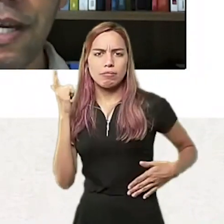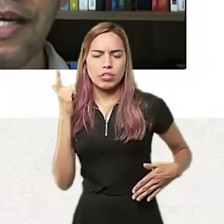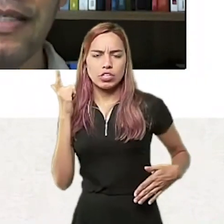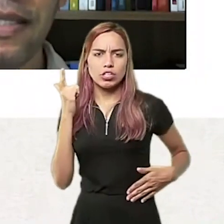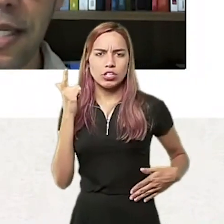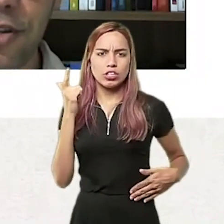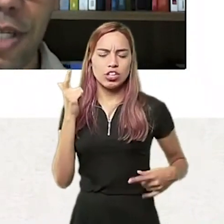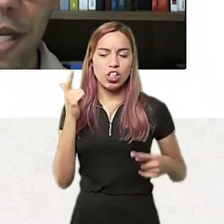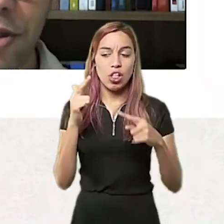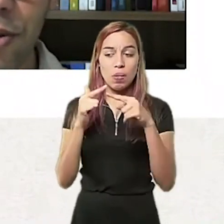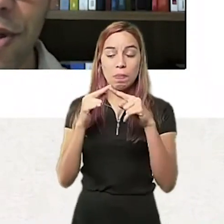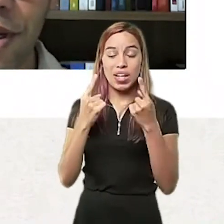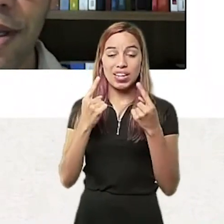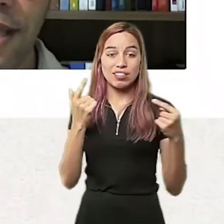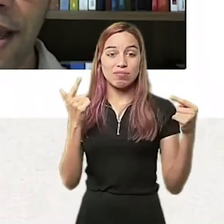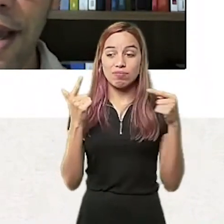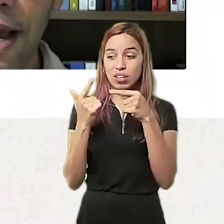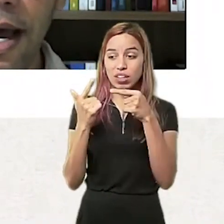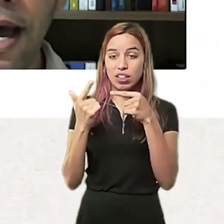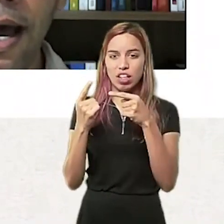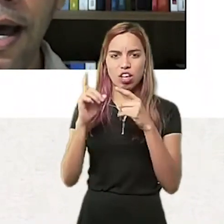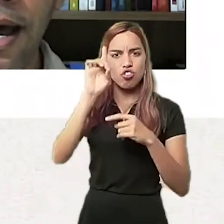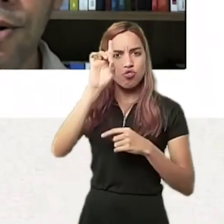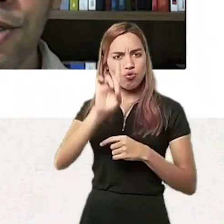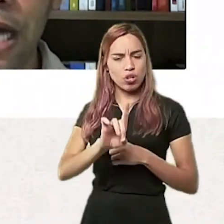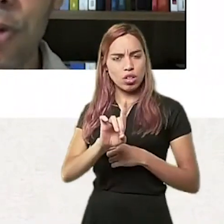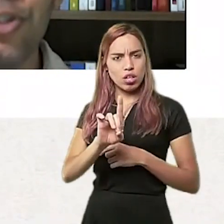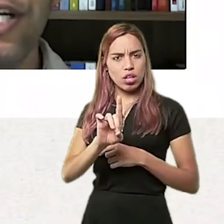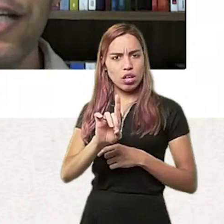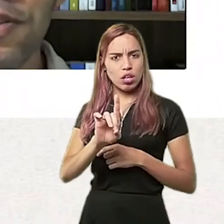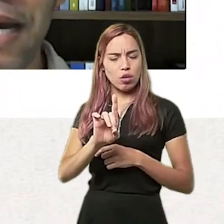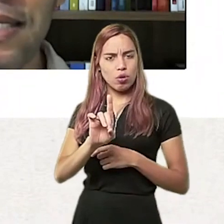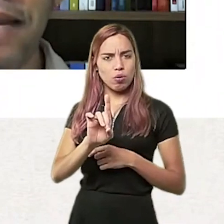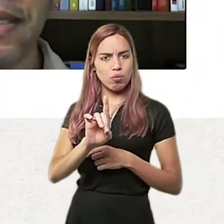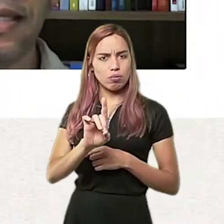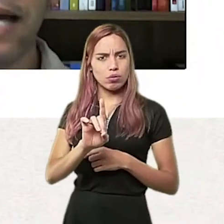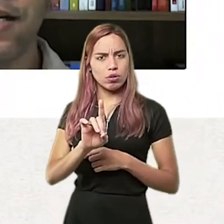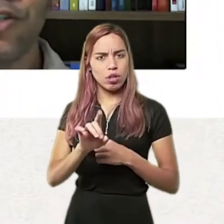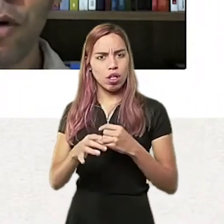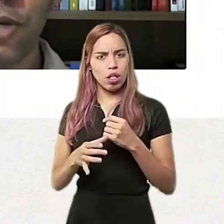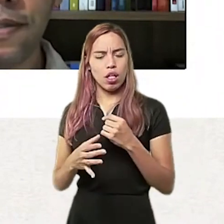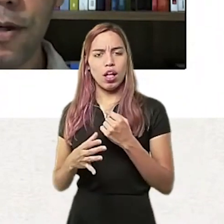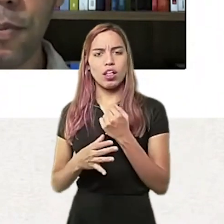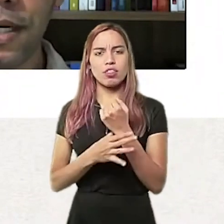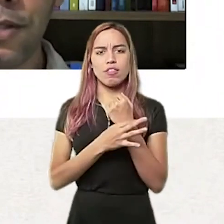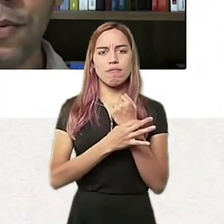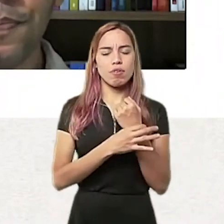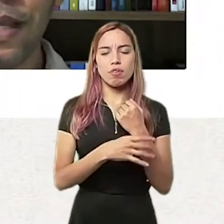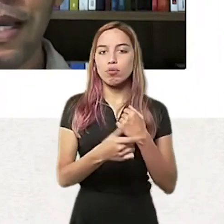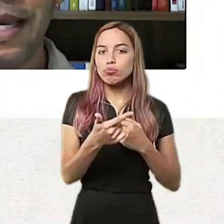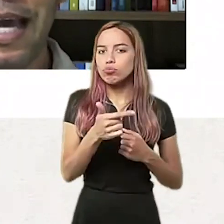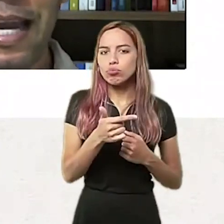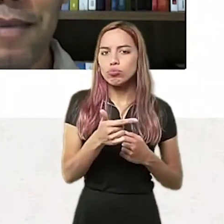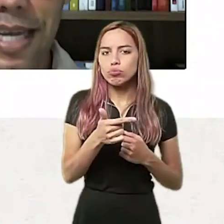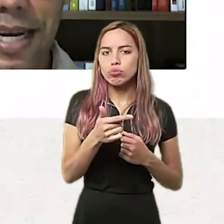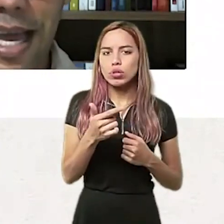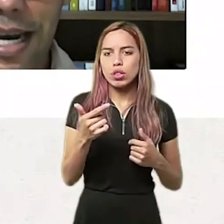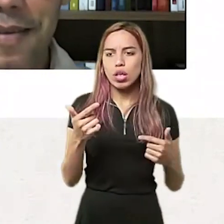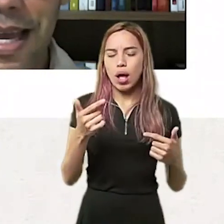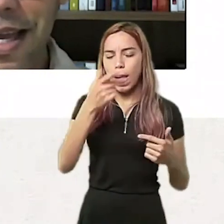direito à defesa, sem direito, né, aos direitos mais elementares de qualquer ser humano.